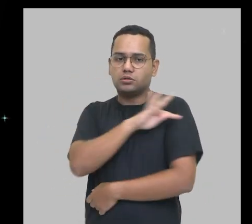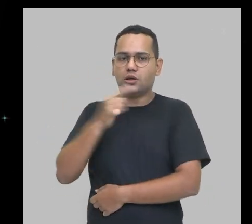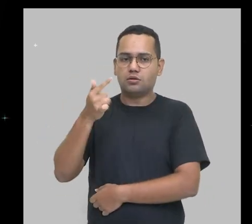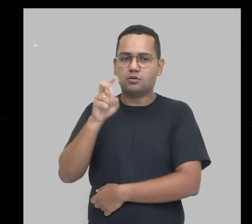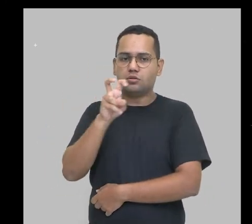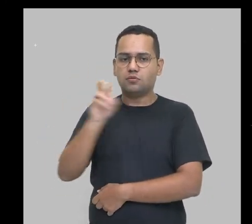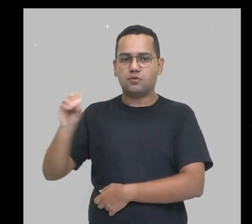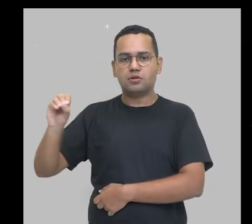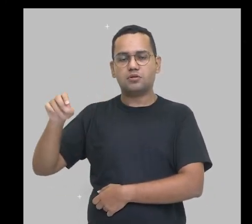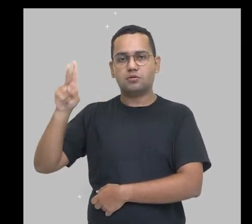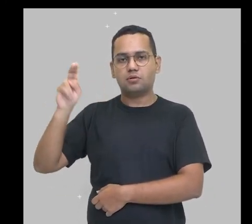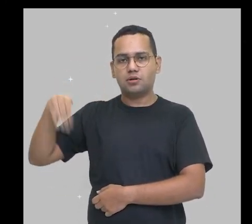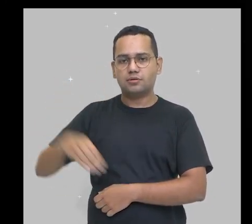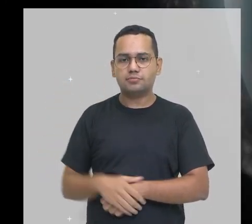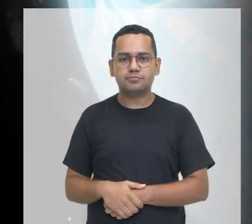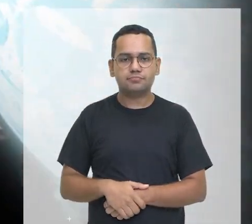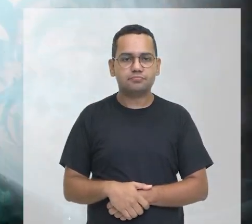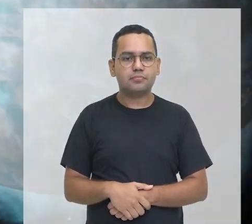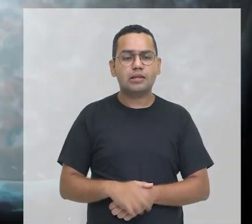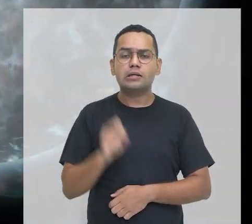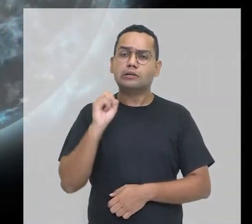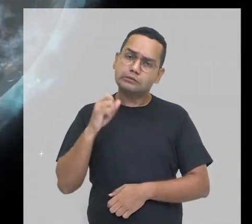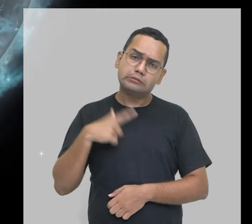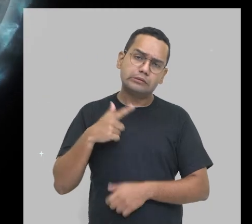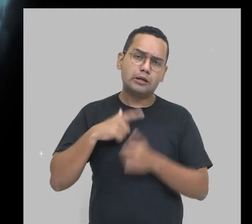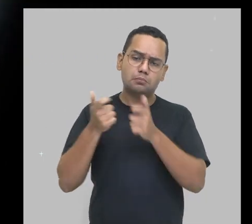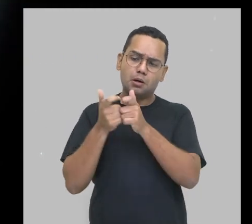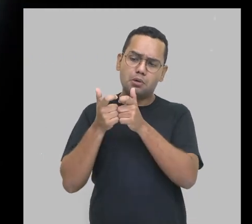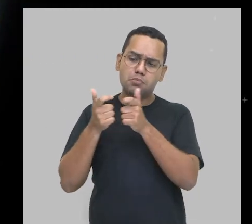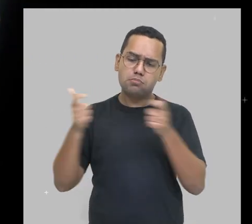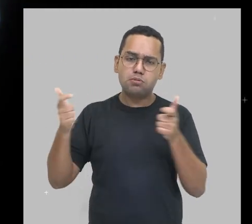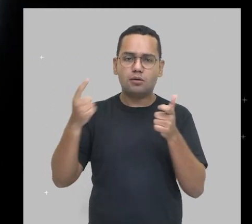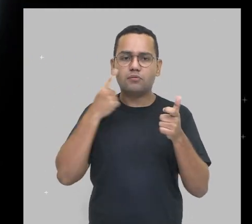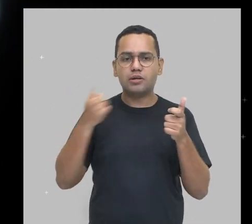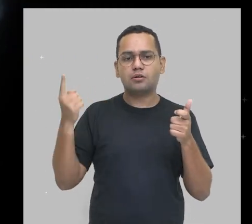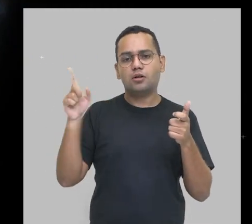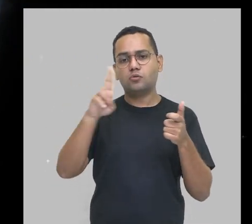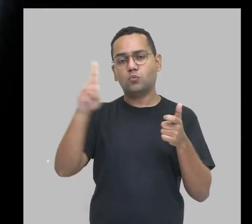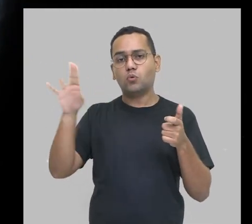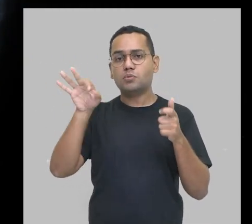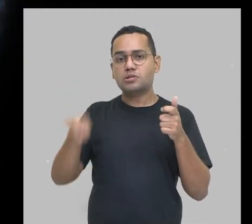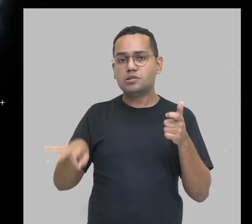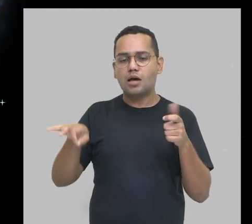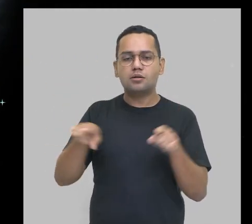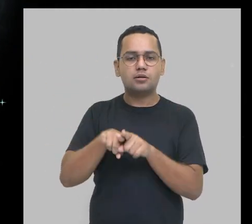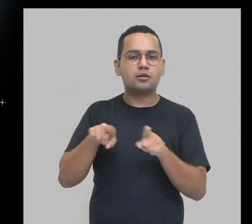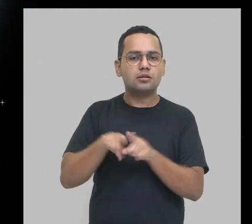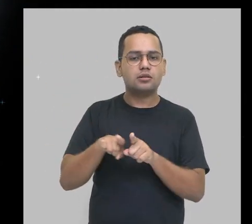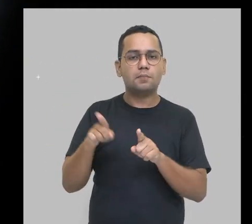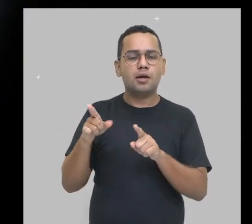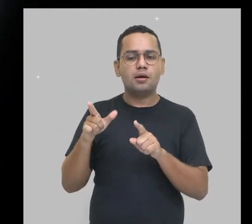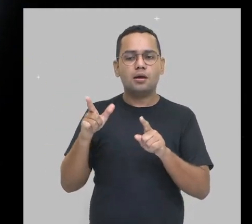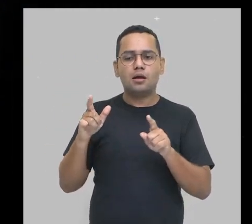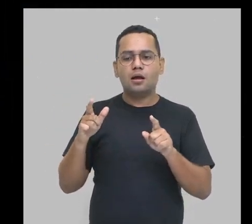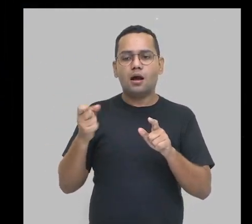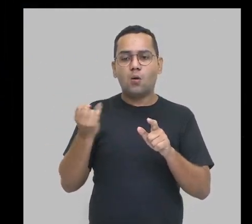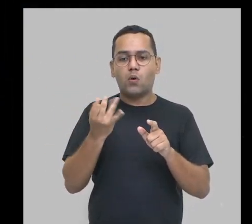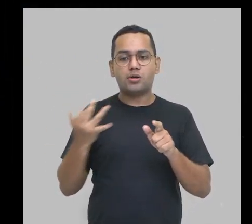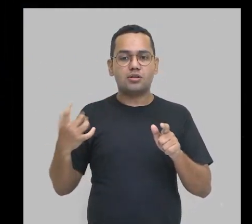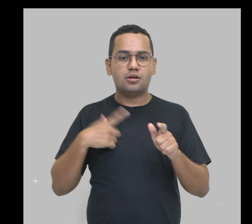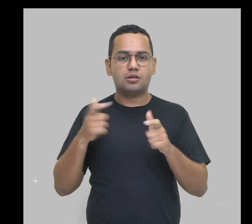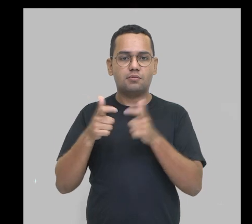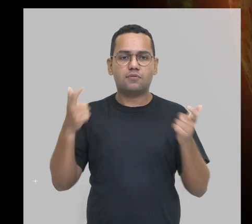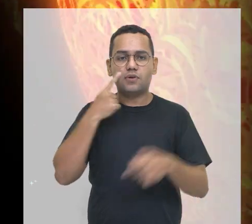aí sempre a gente vai aumentando um pouco mais e aí você tem essa noção exata do quão grande é a estrela. A estrela Vega, por exemplo,